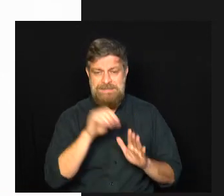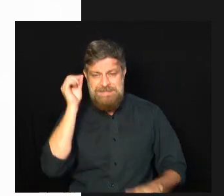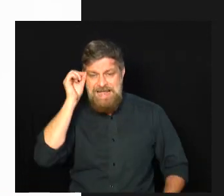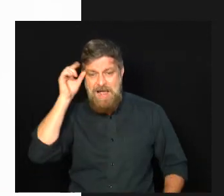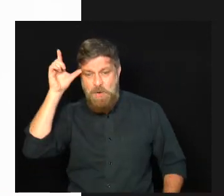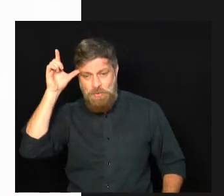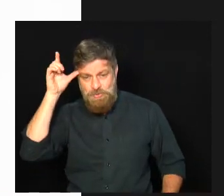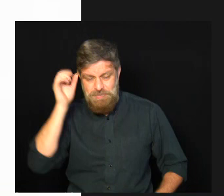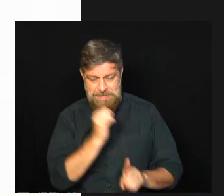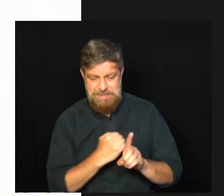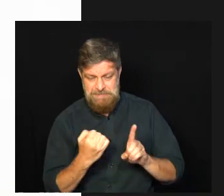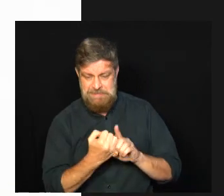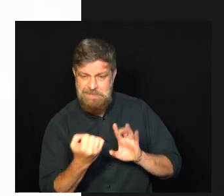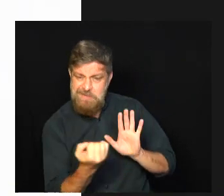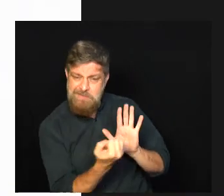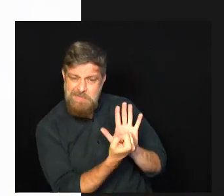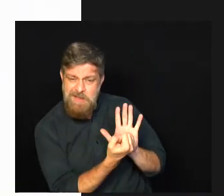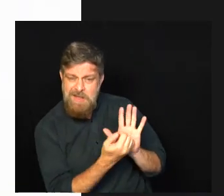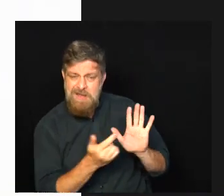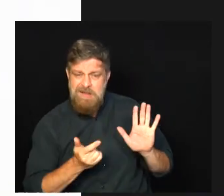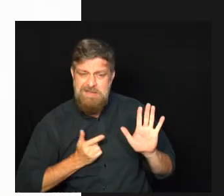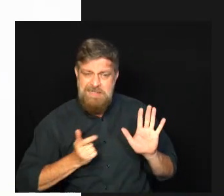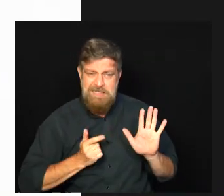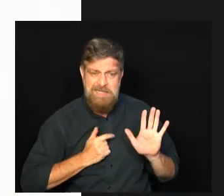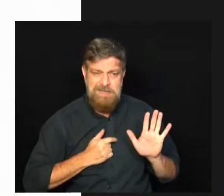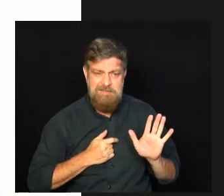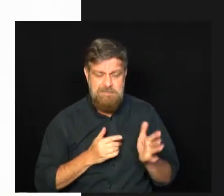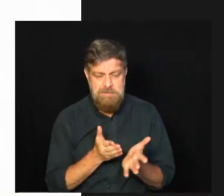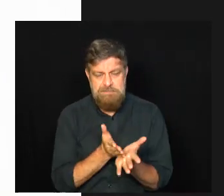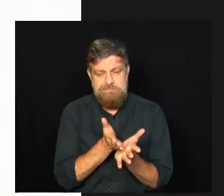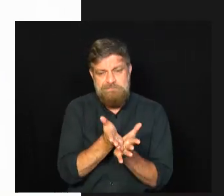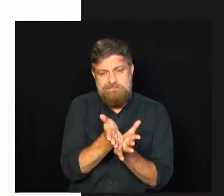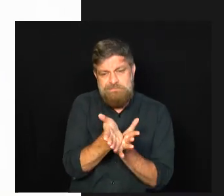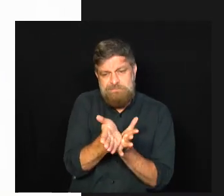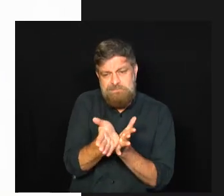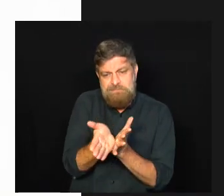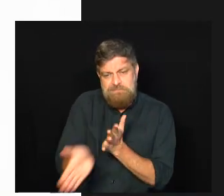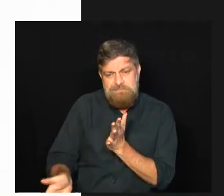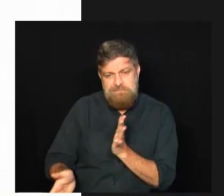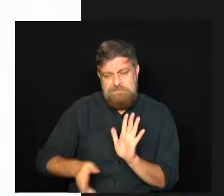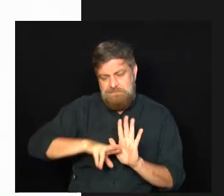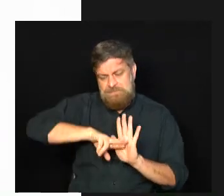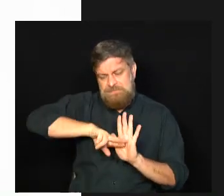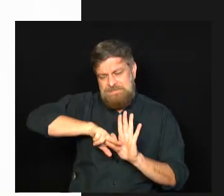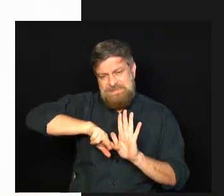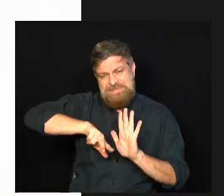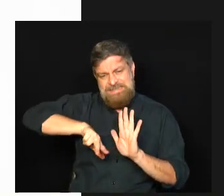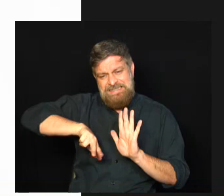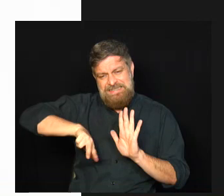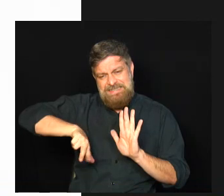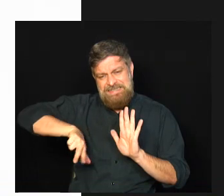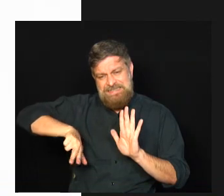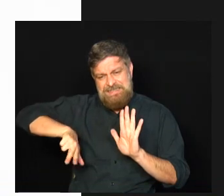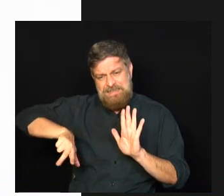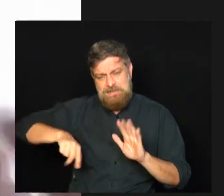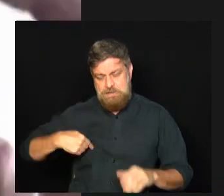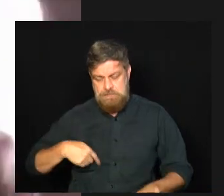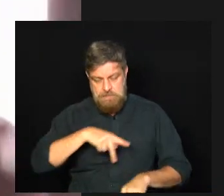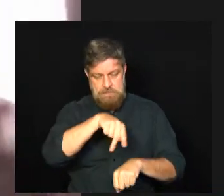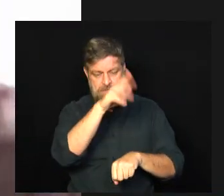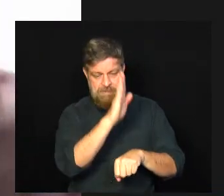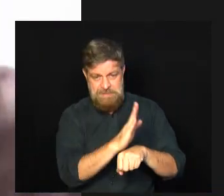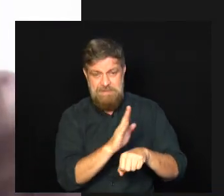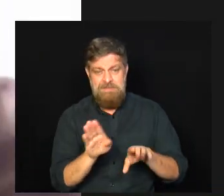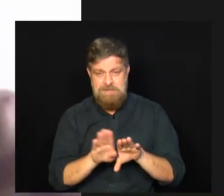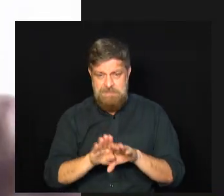ele teve vários desvios ao longo do tempo, né? No nosso próprio país, mas isto